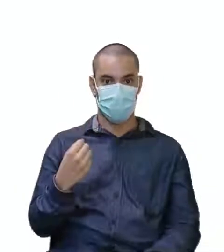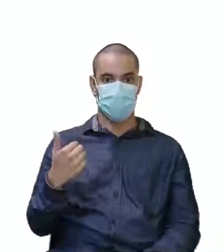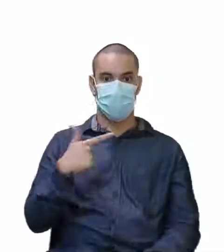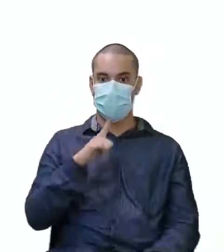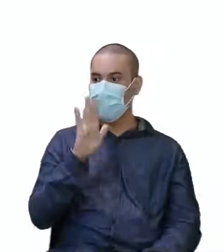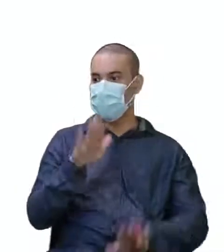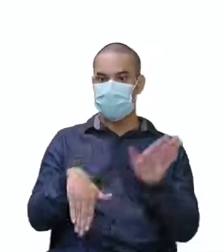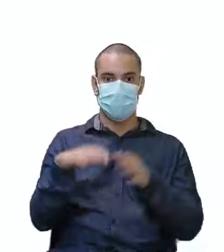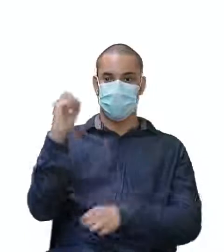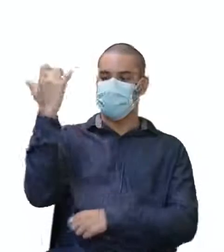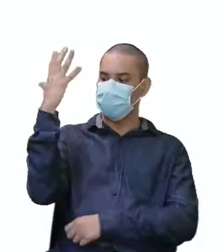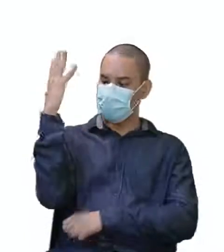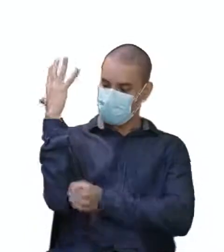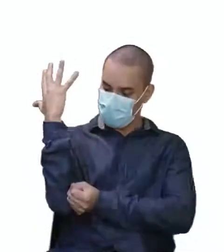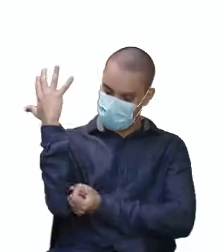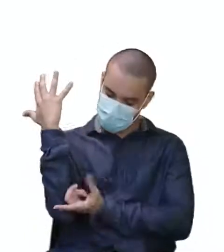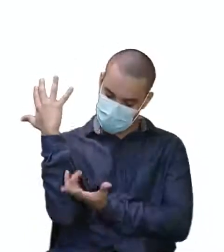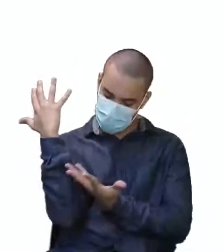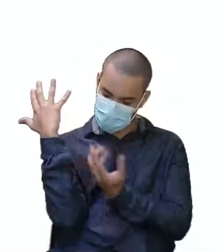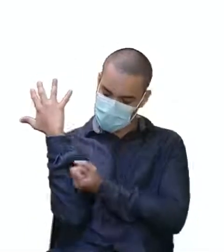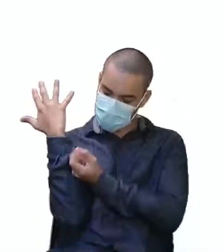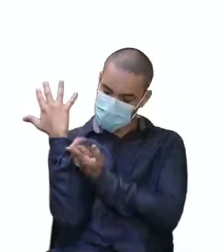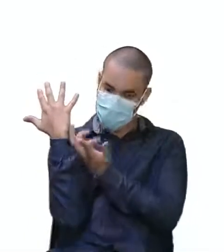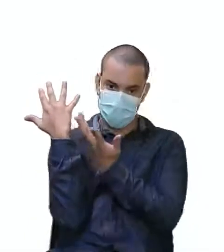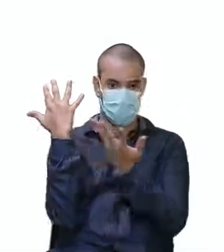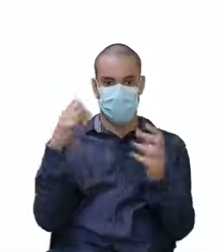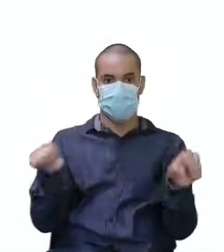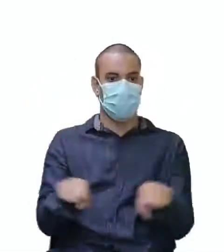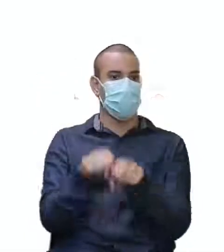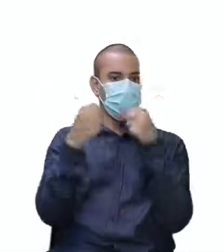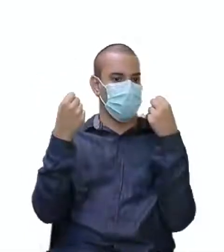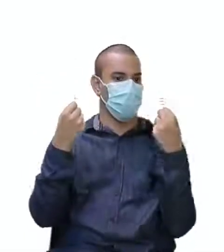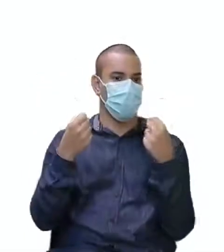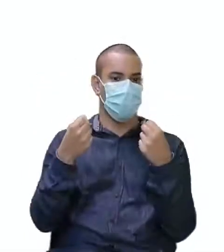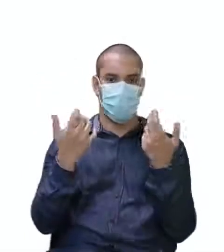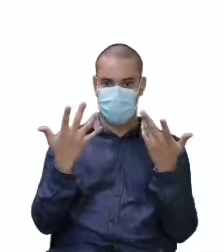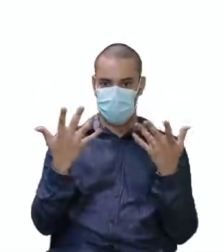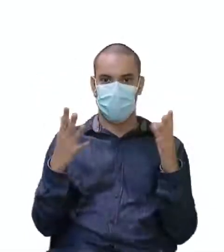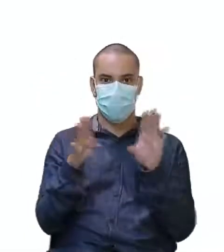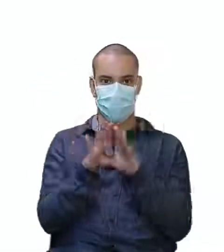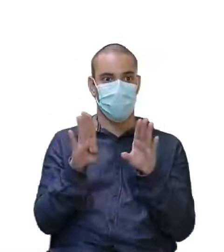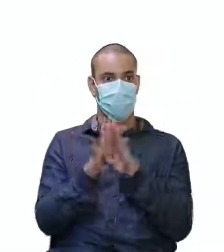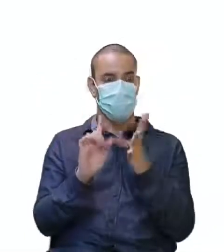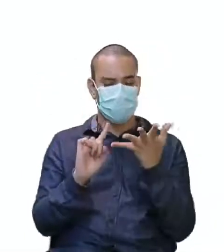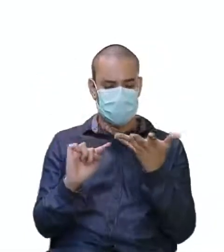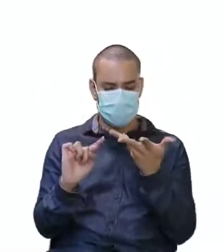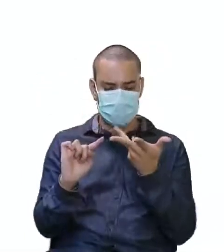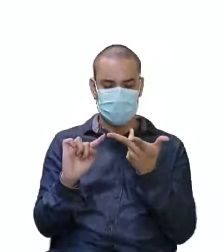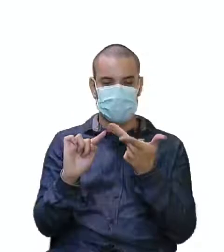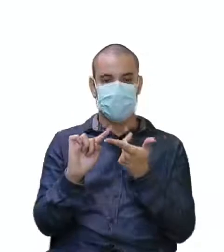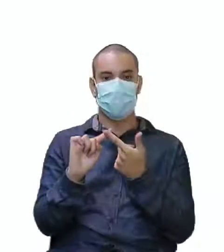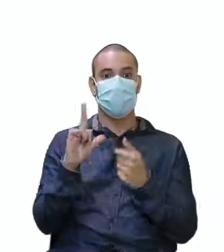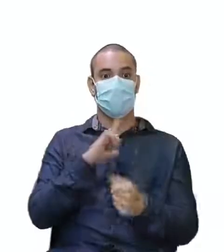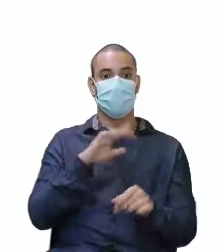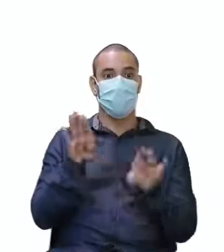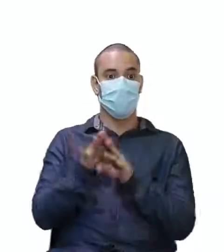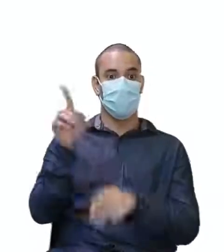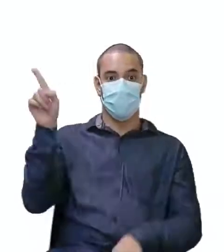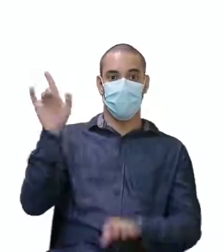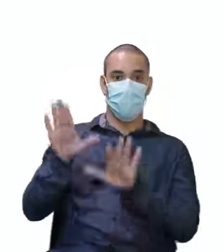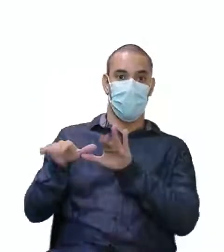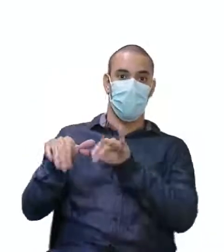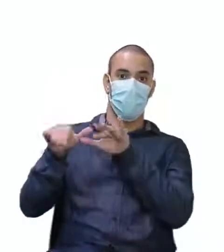de tronco ali velho, que é quebrado no meio do mato, entendeu? Ainda tem uma avezinha aqui,